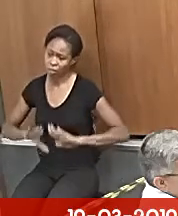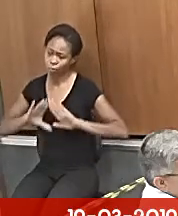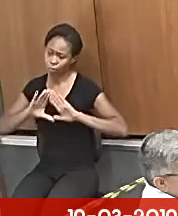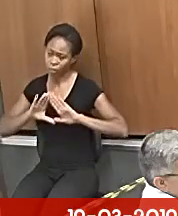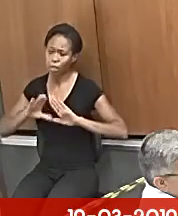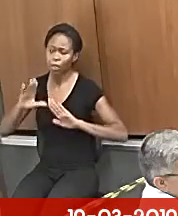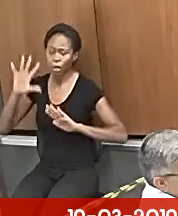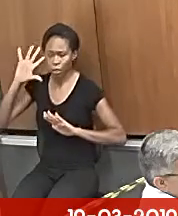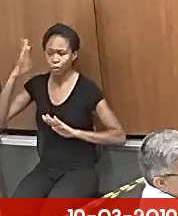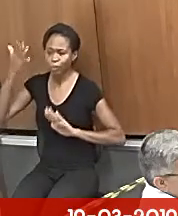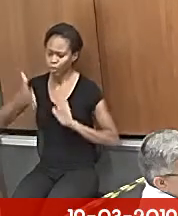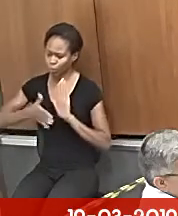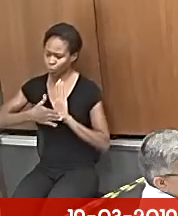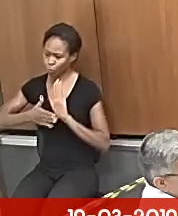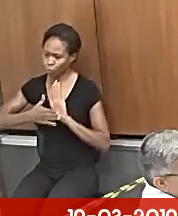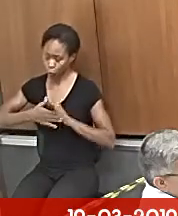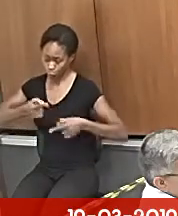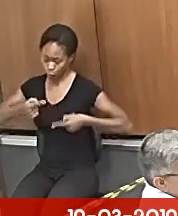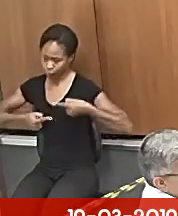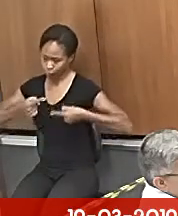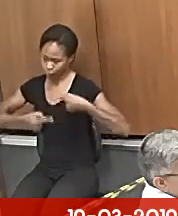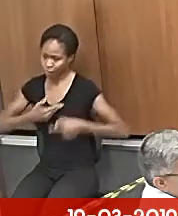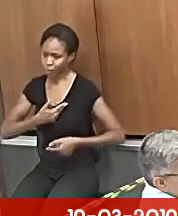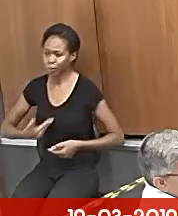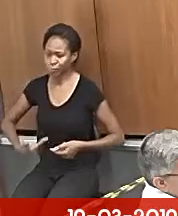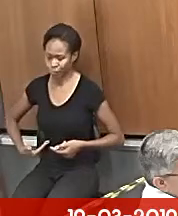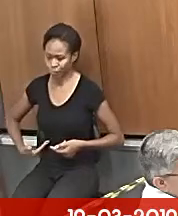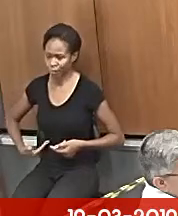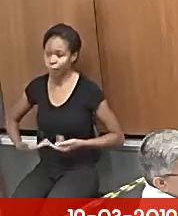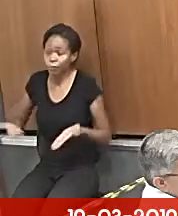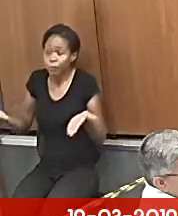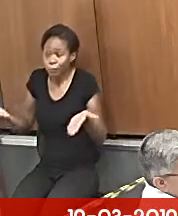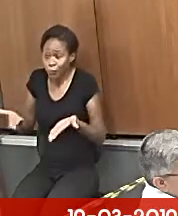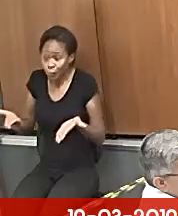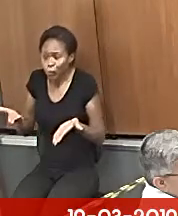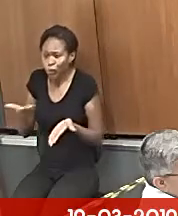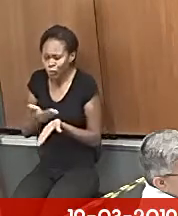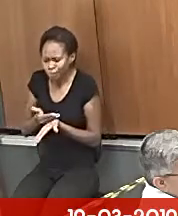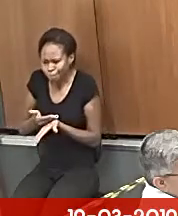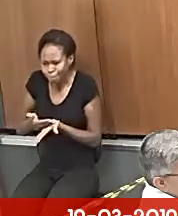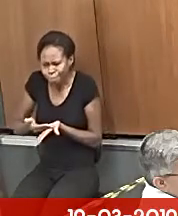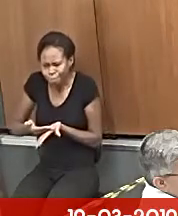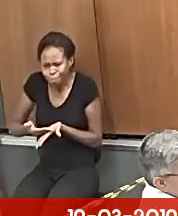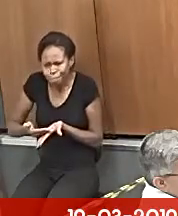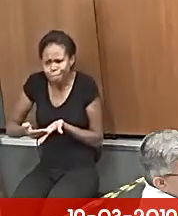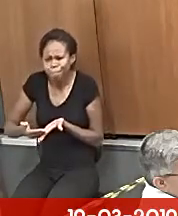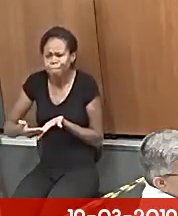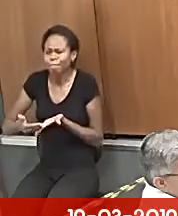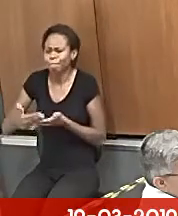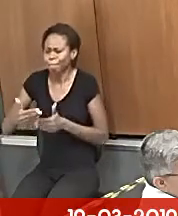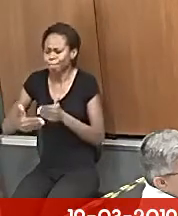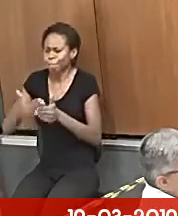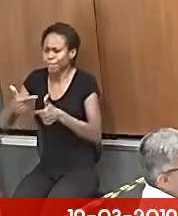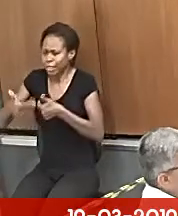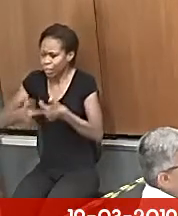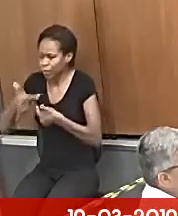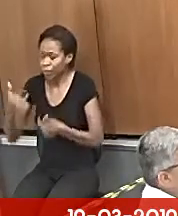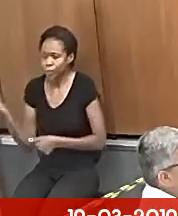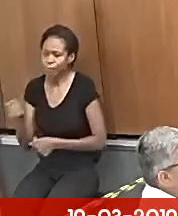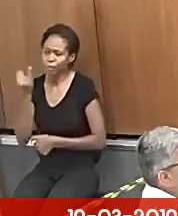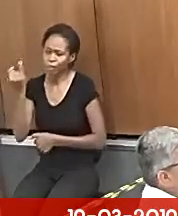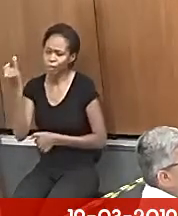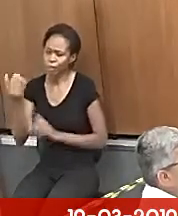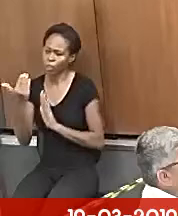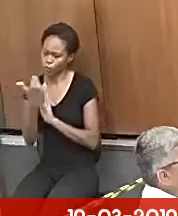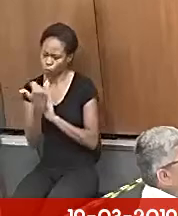podem contar comigo e acho que hoje a gente começa a dar um passo importante ao elaborarmos esse calendário que é o calendário que vai